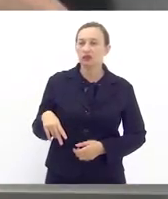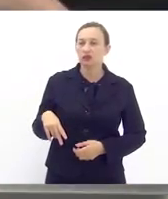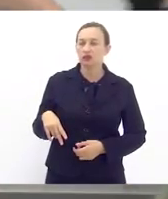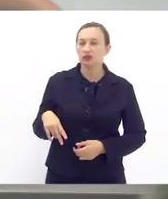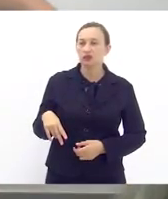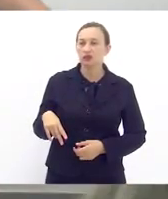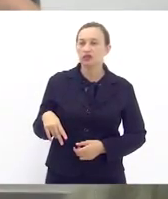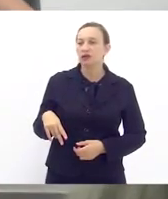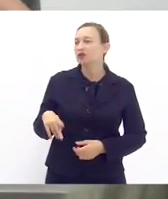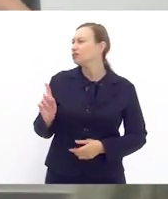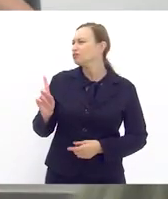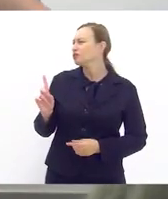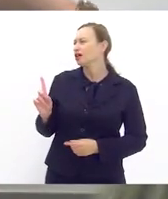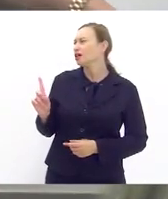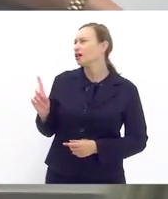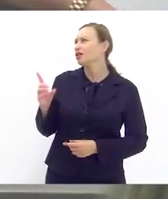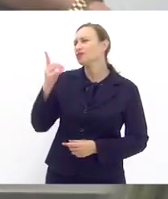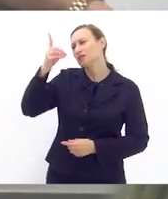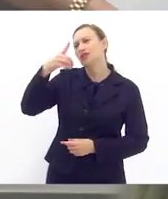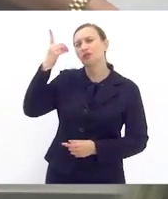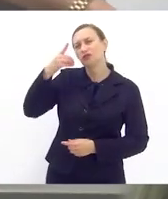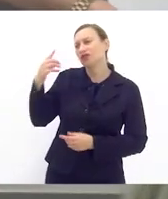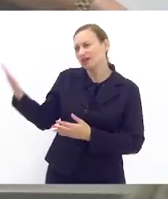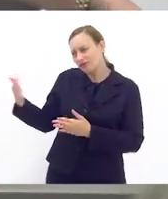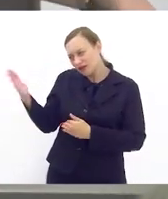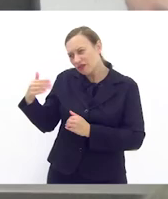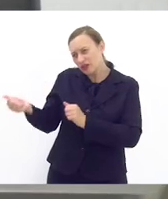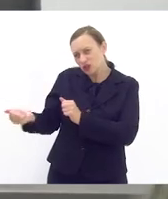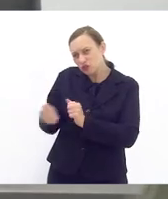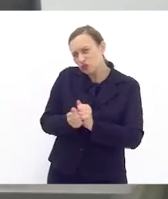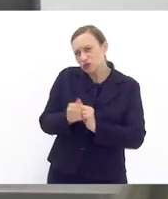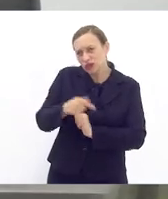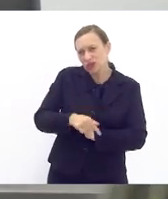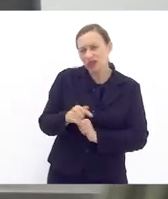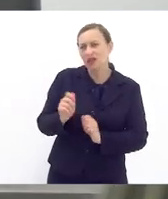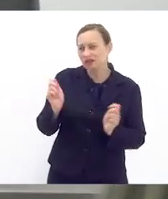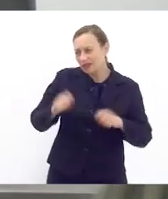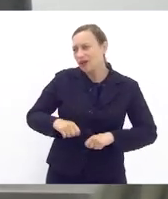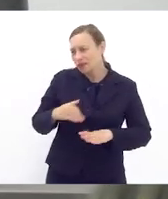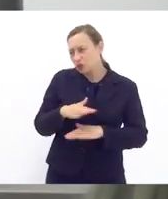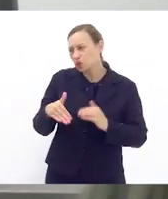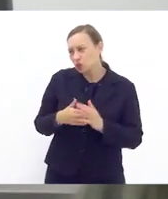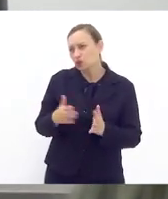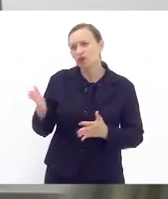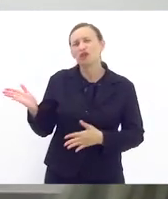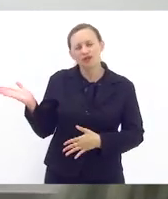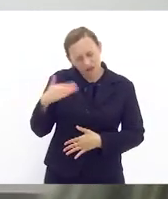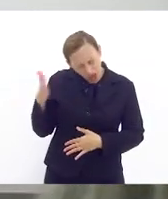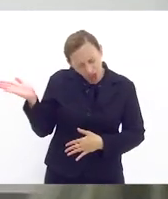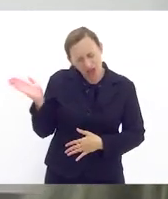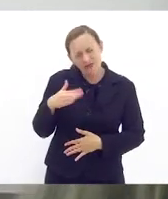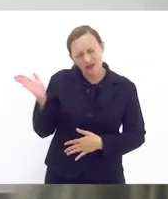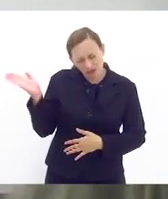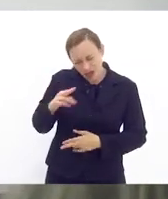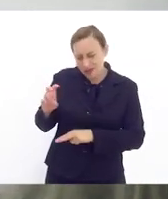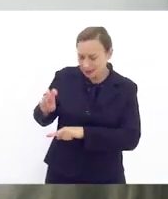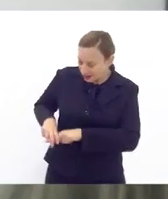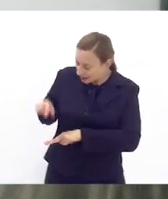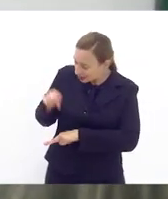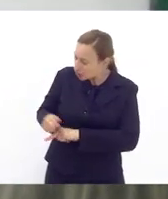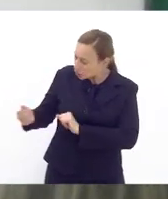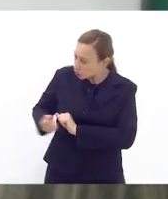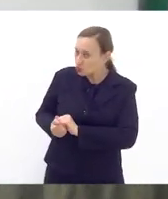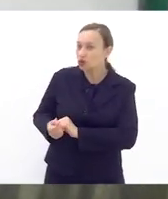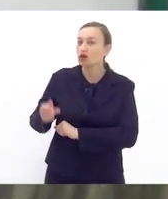não Deputado fica aqui conosco dá para todos nós não venha ficar aqui conosco